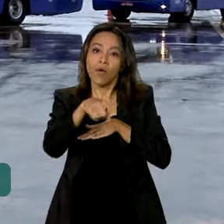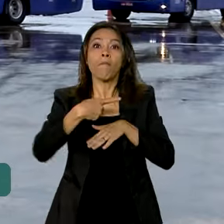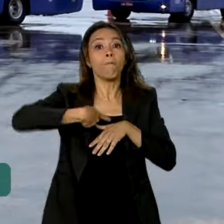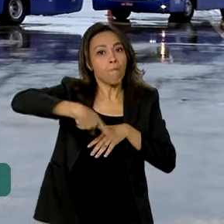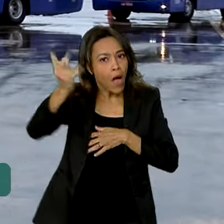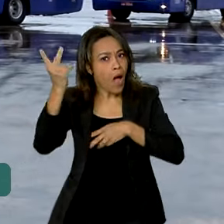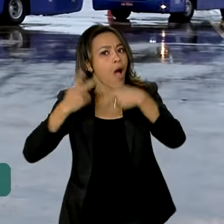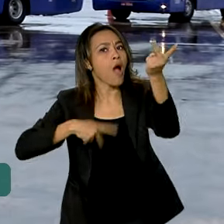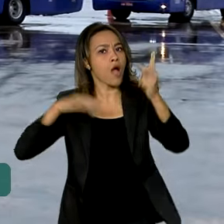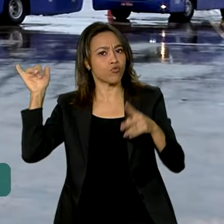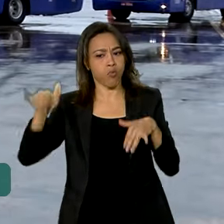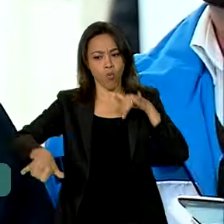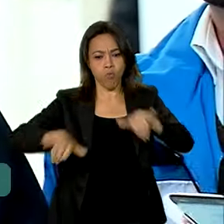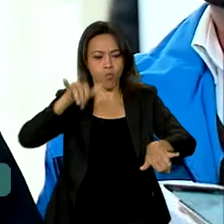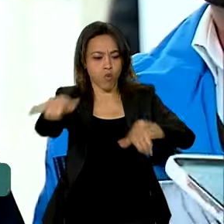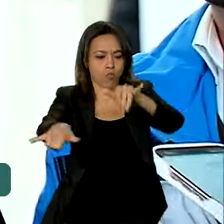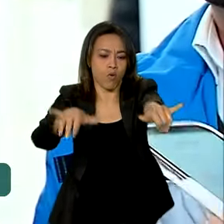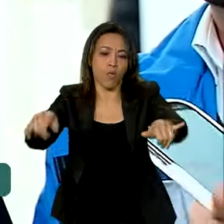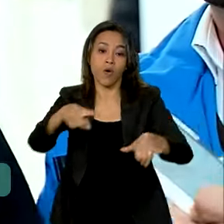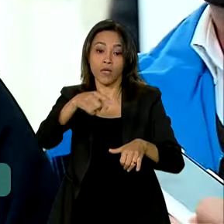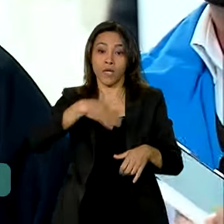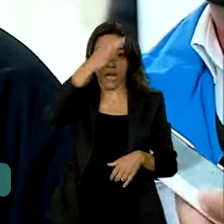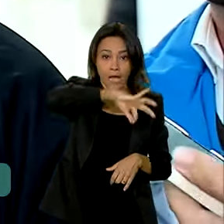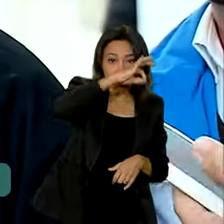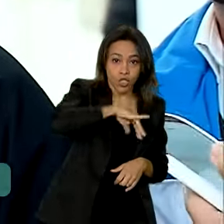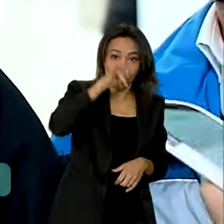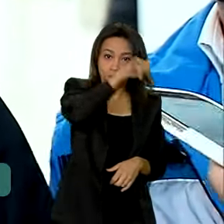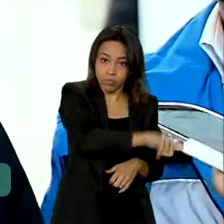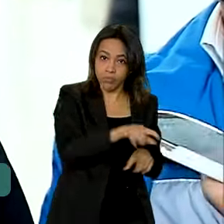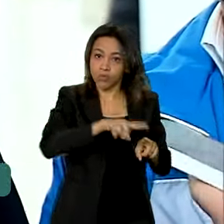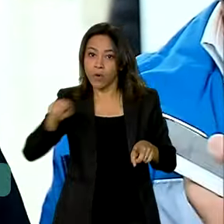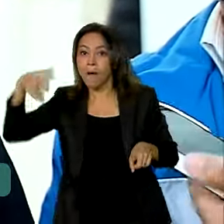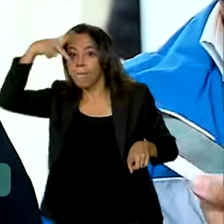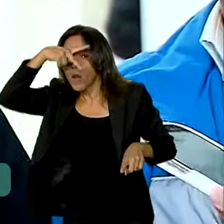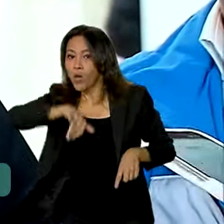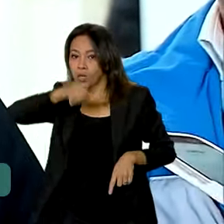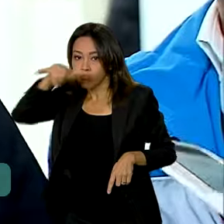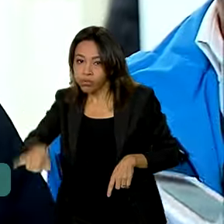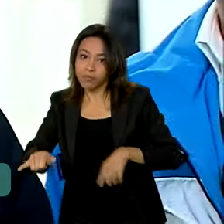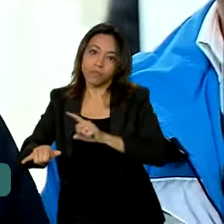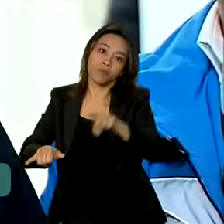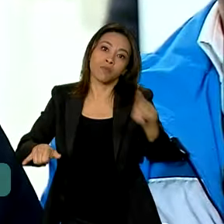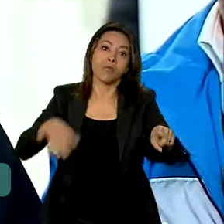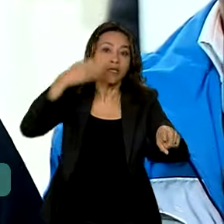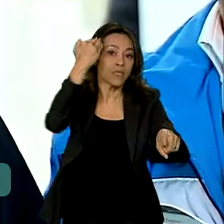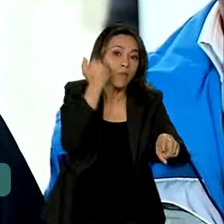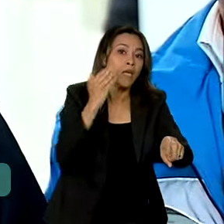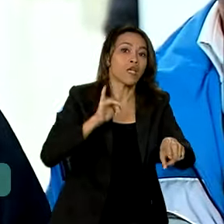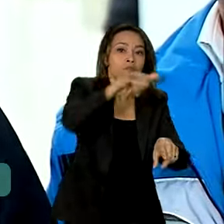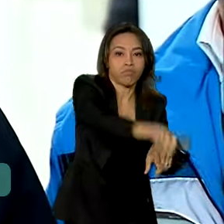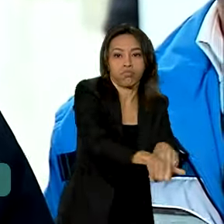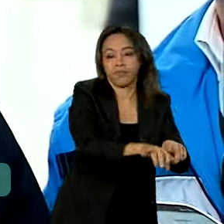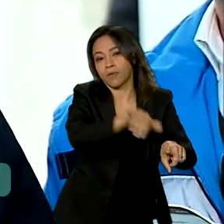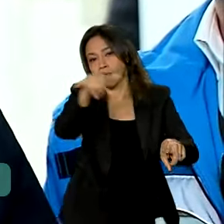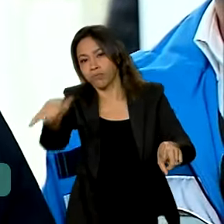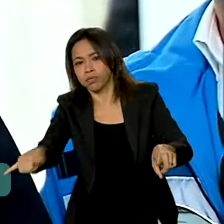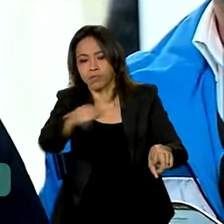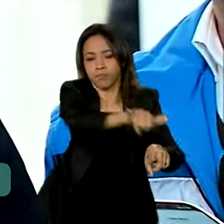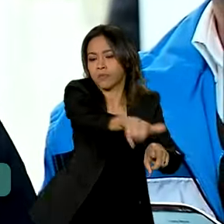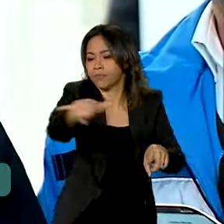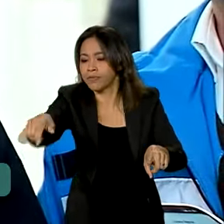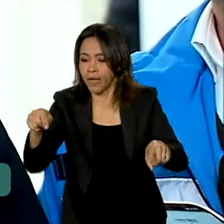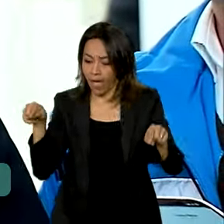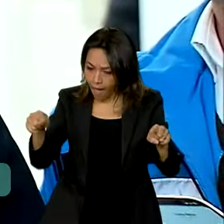mais voos para outras regiões. Caxias, Pelotas, Santa Maria, Passo Fundo, Santo Ângelo, Uruguaiana, todos